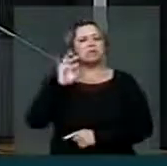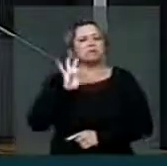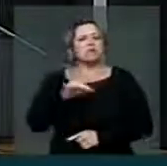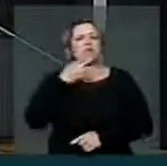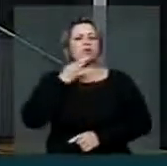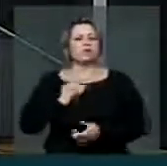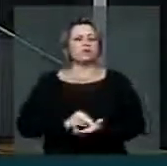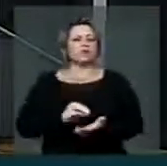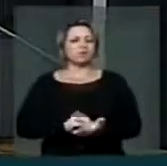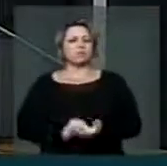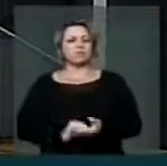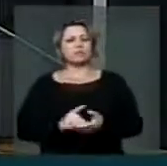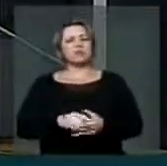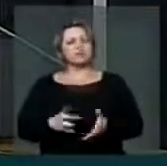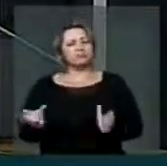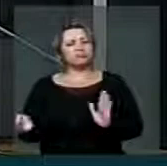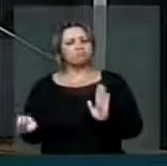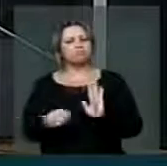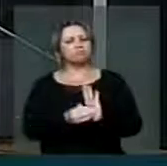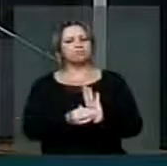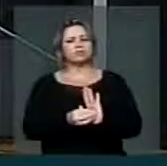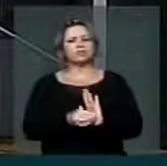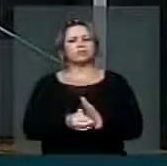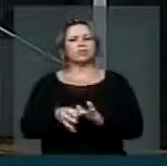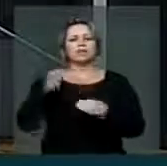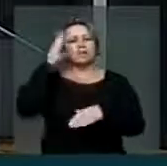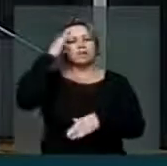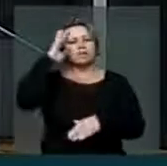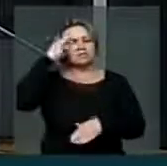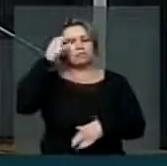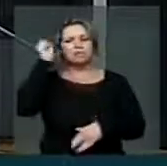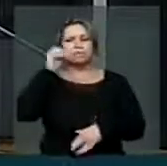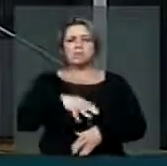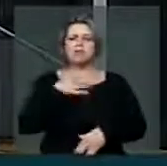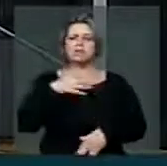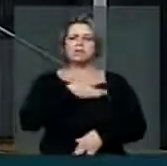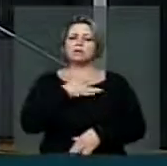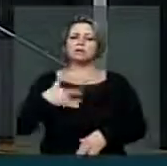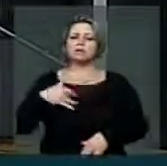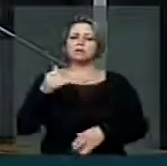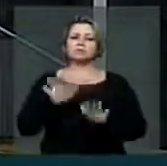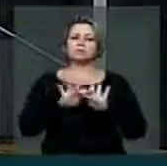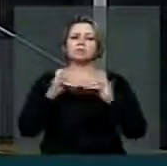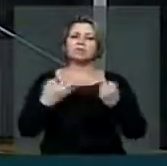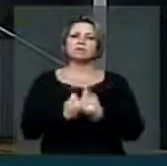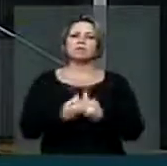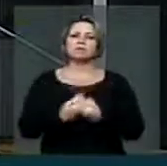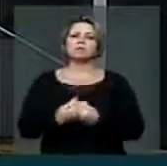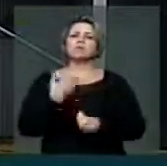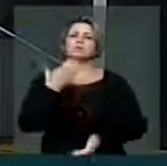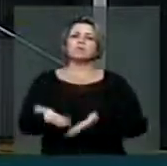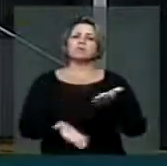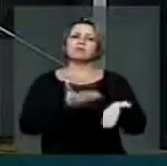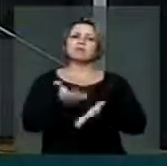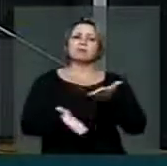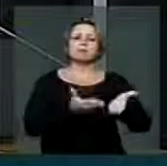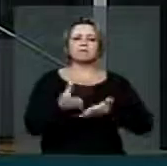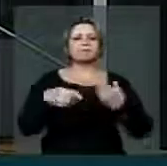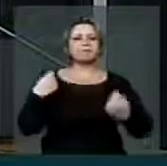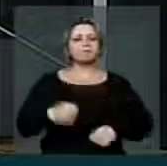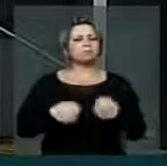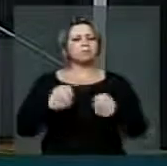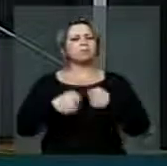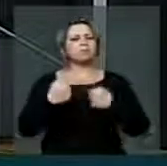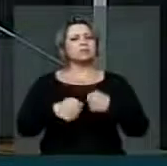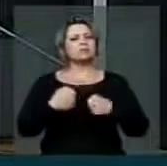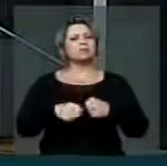justiça, mas é a incorporação, a compreensão de que a saúde da família e a atenção básica devem ser